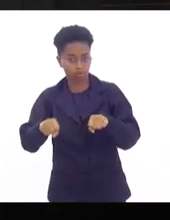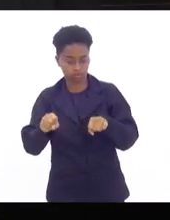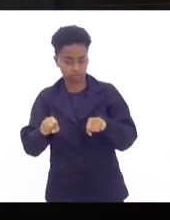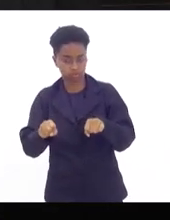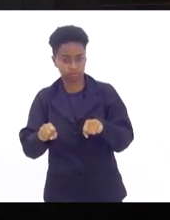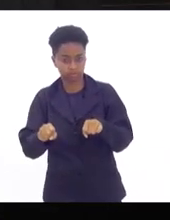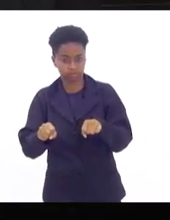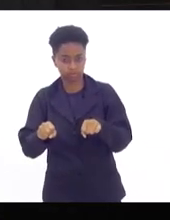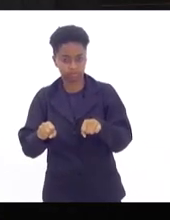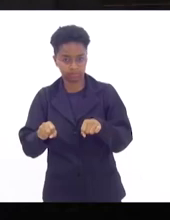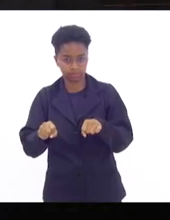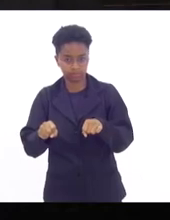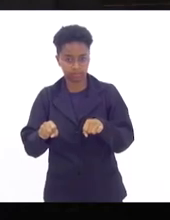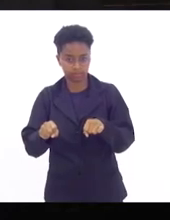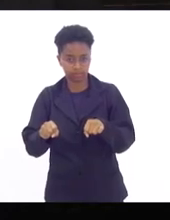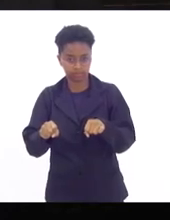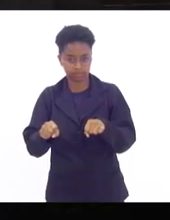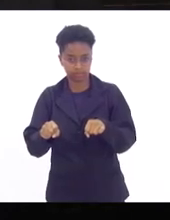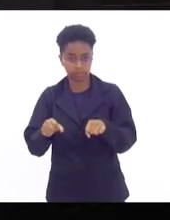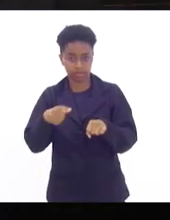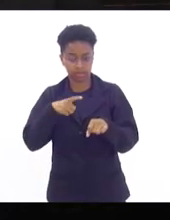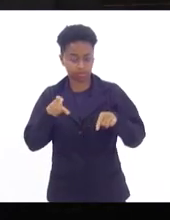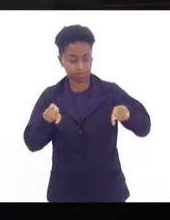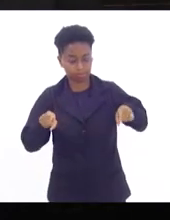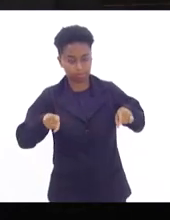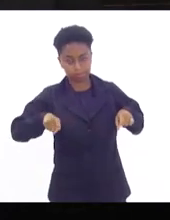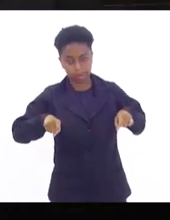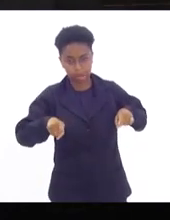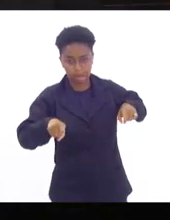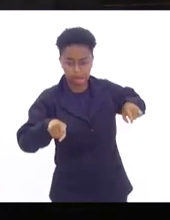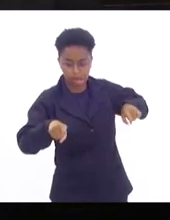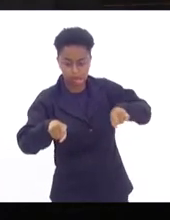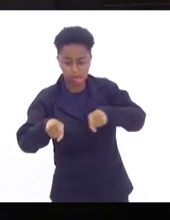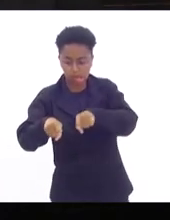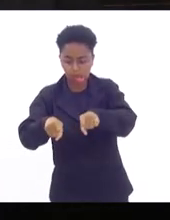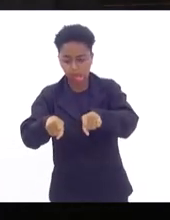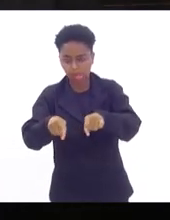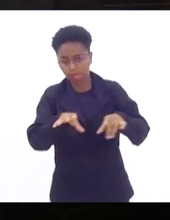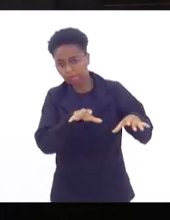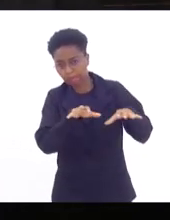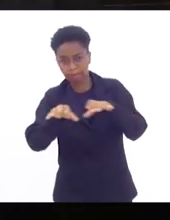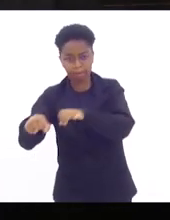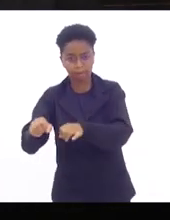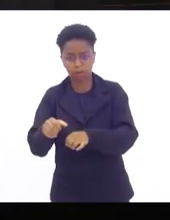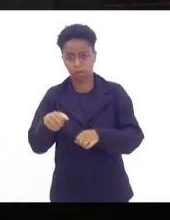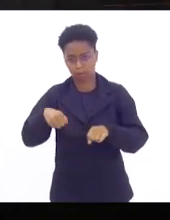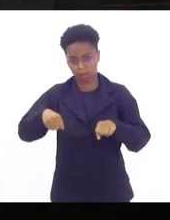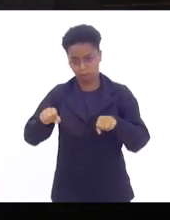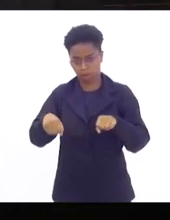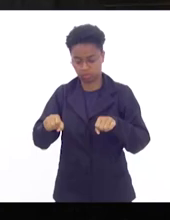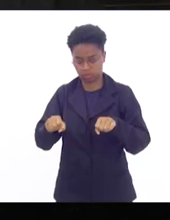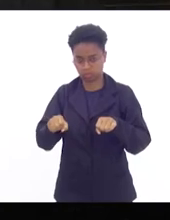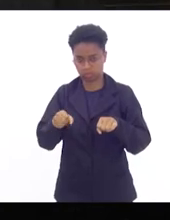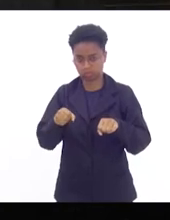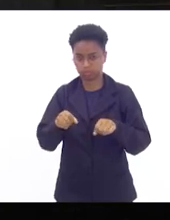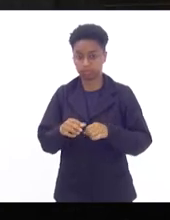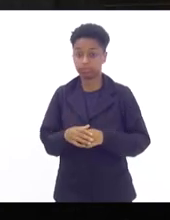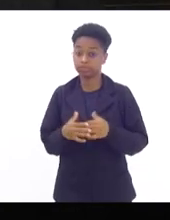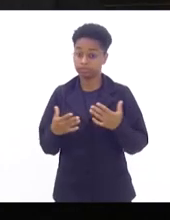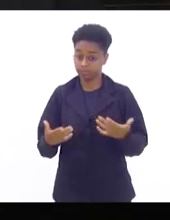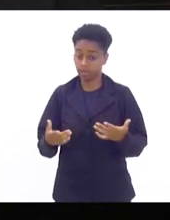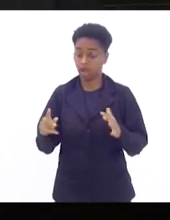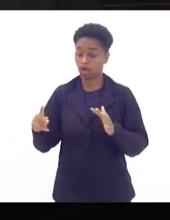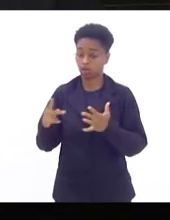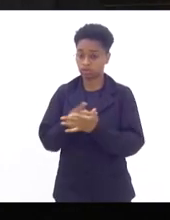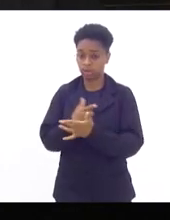que queriam, que em outra moto, que queriam roubar a sua moto. Houve troca